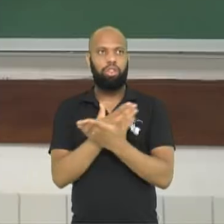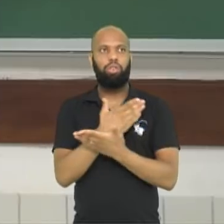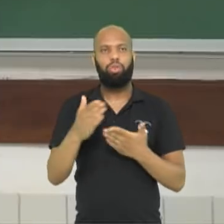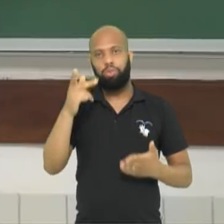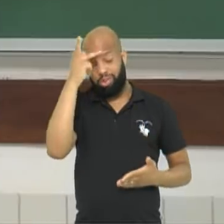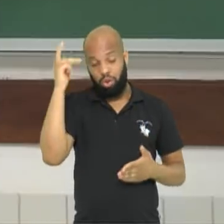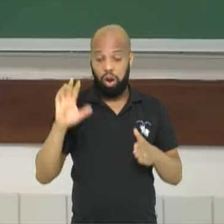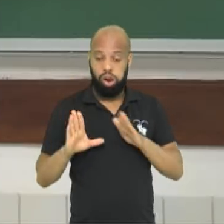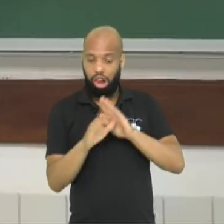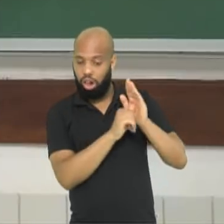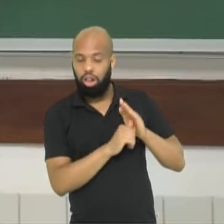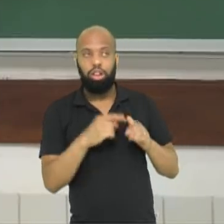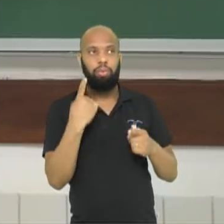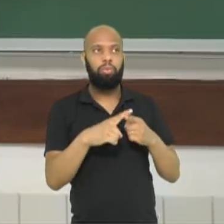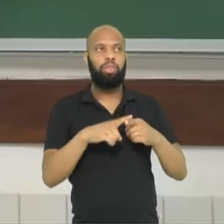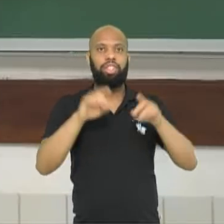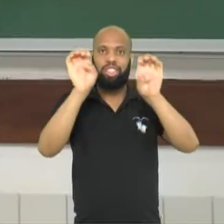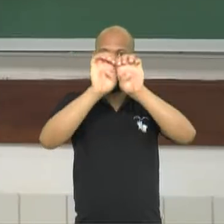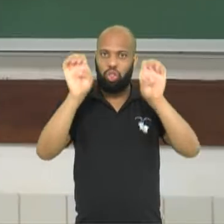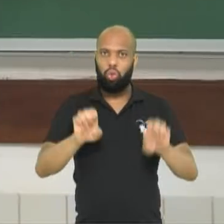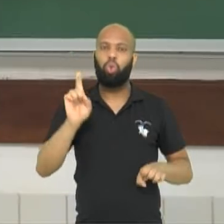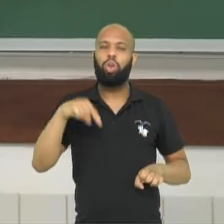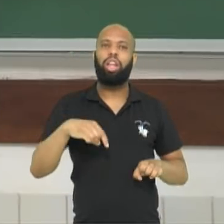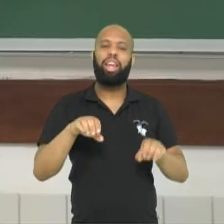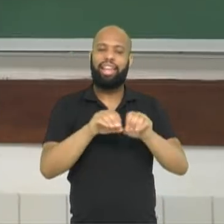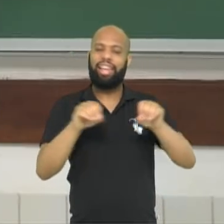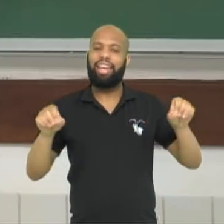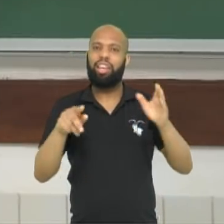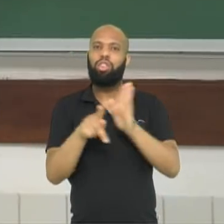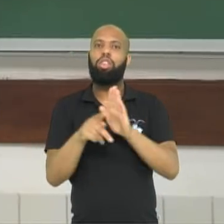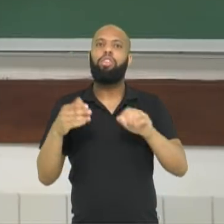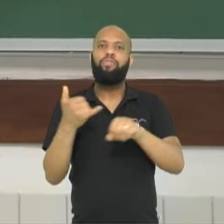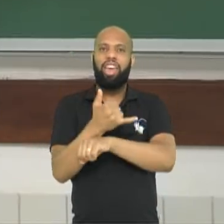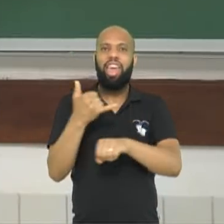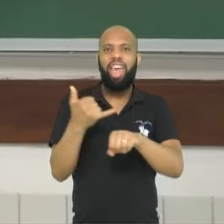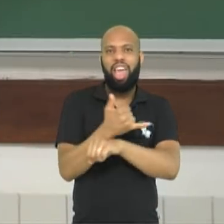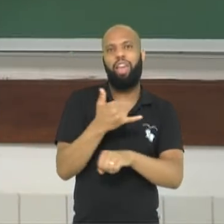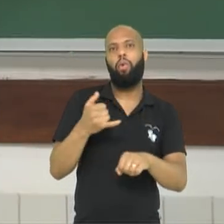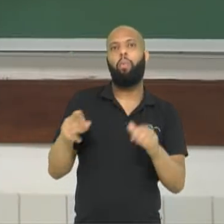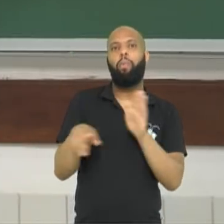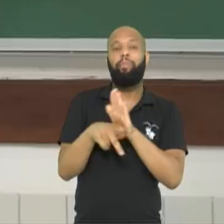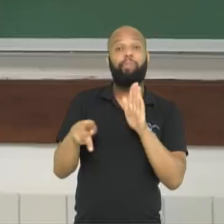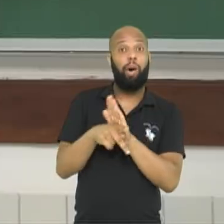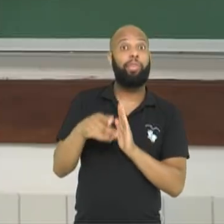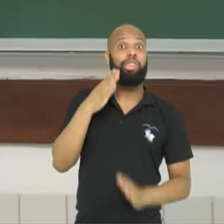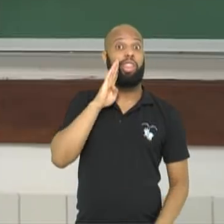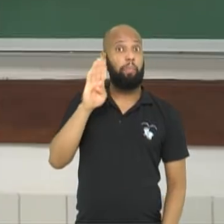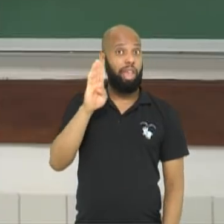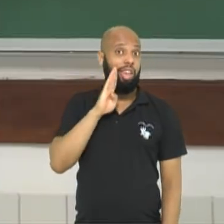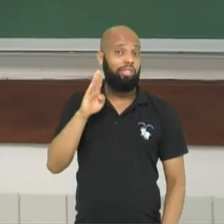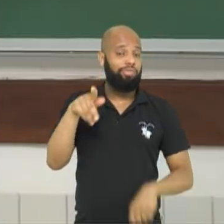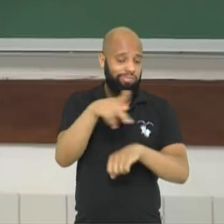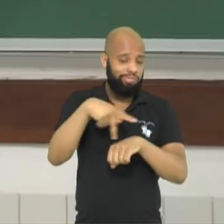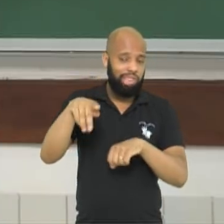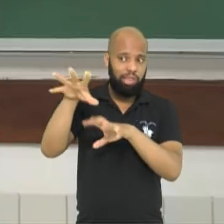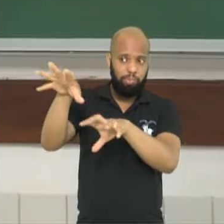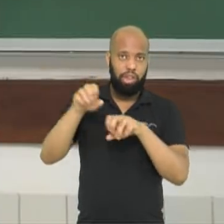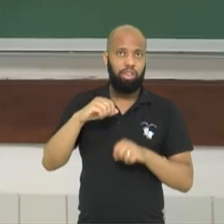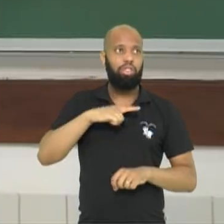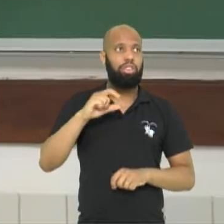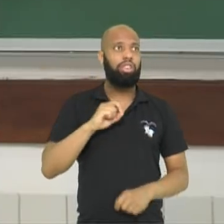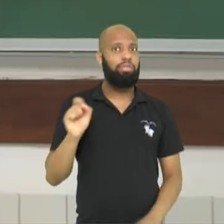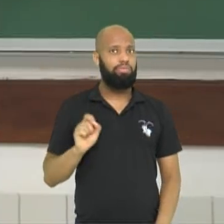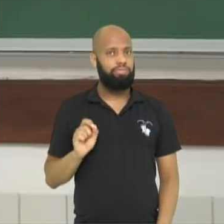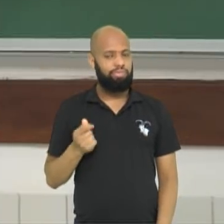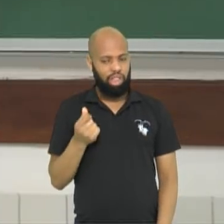né, eram uma estrutura, canos de ferro e aço vindos da Bélgica, então atualmente eles têm um valor financeiro